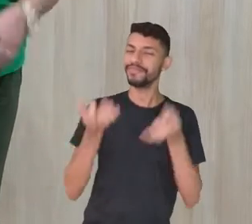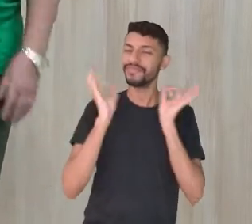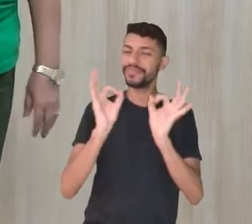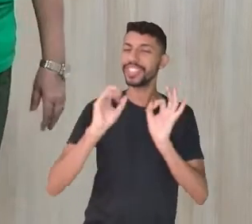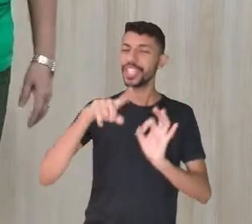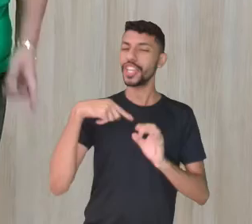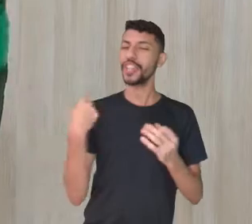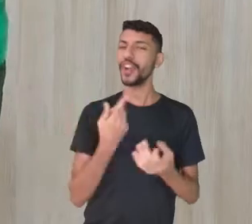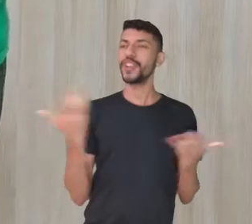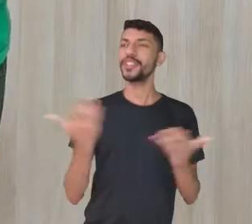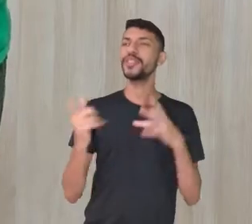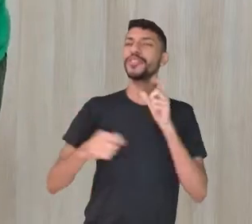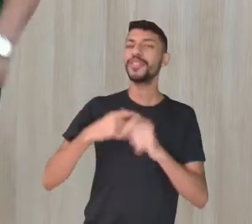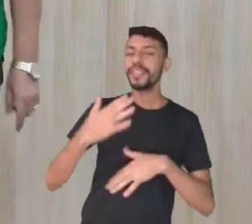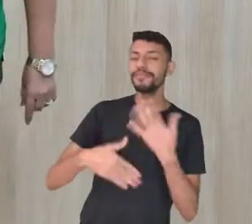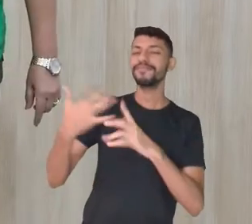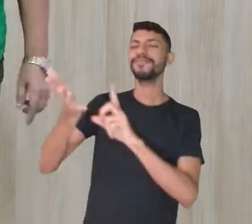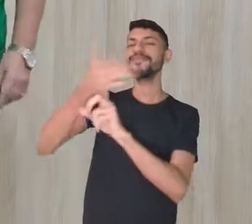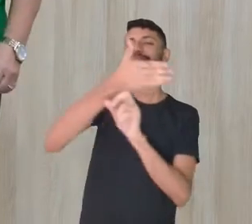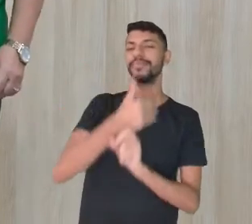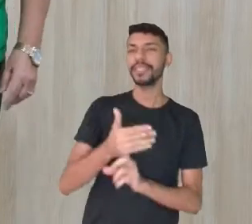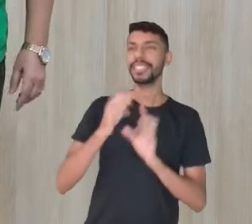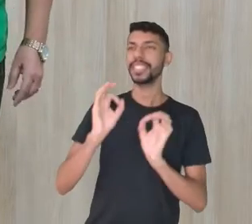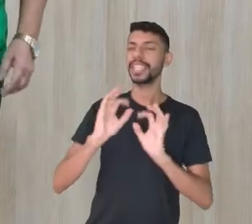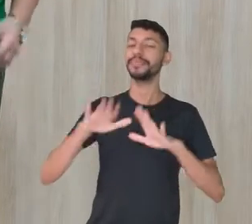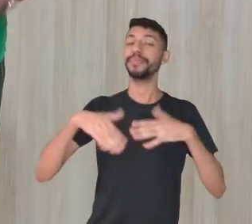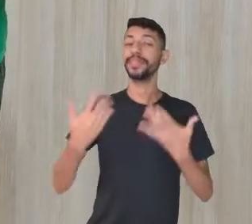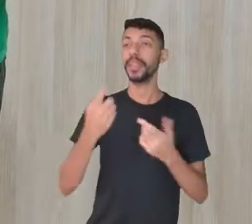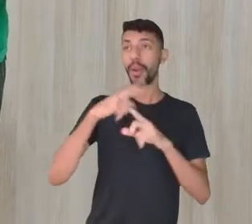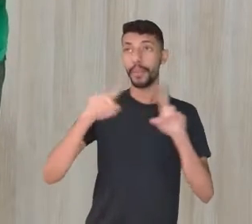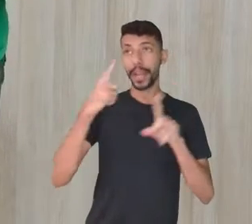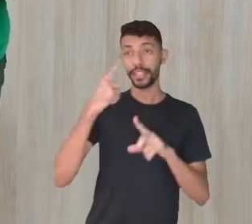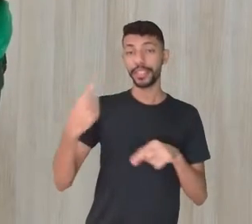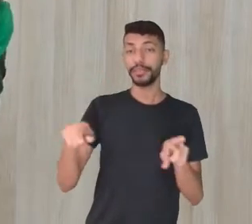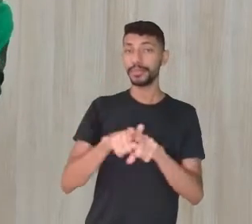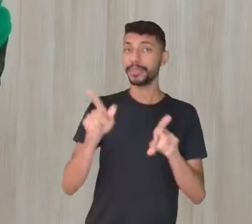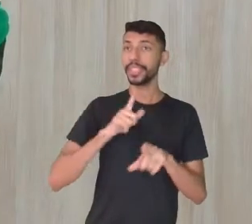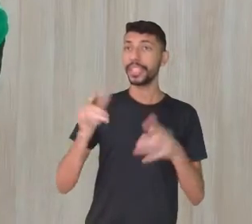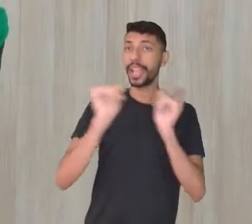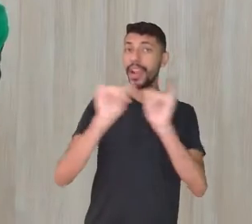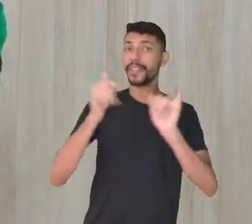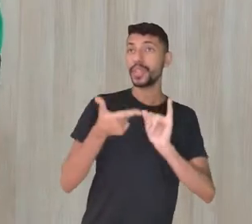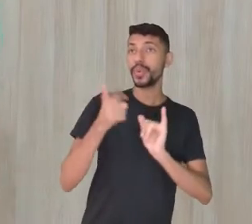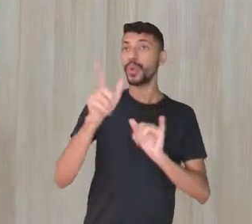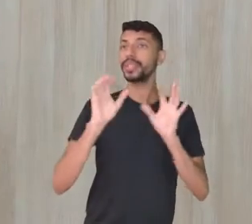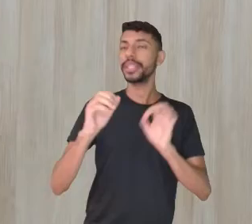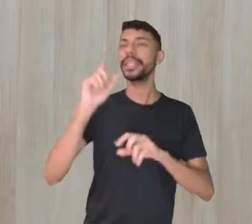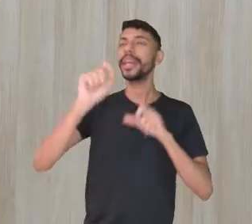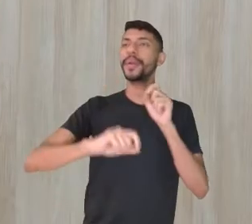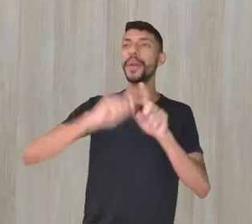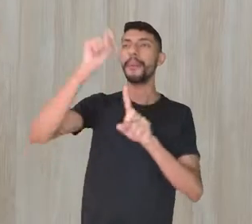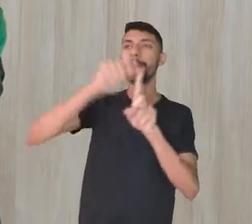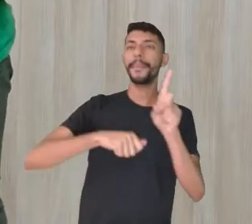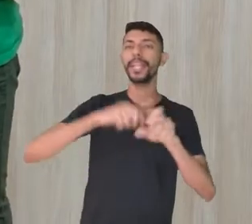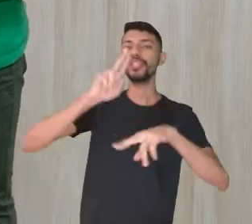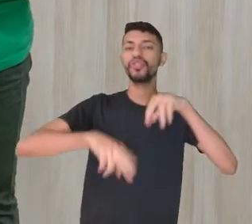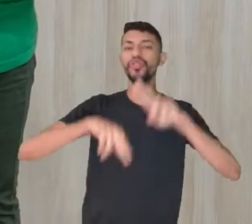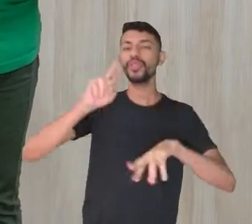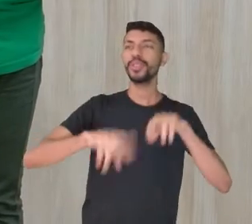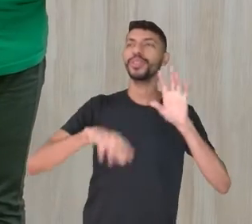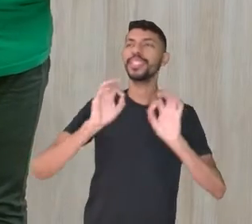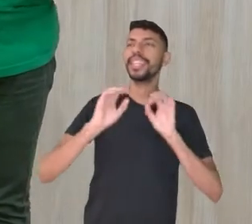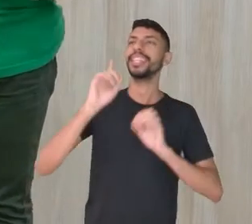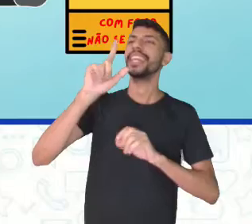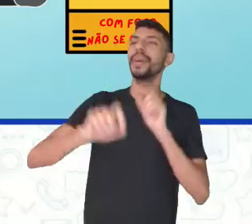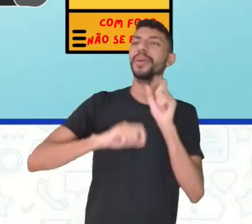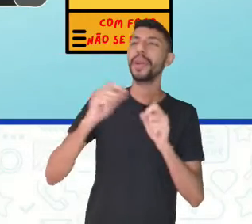avanços tecnológicos. Mas tem ainda outro aviso, gente, é a questão do mês de junho, um mês recheado, né, de